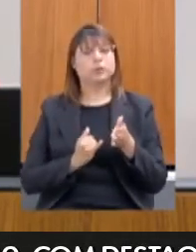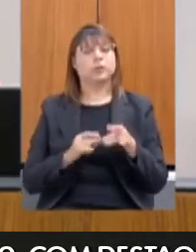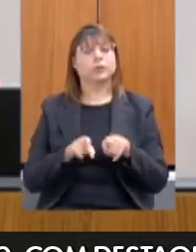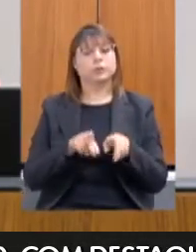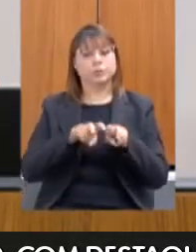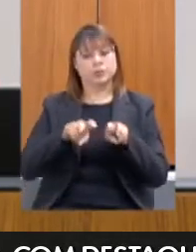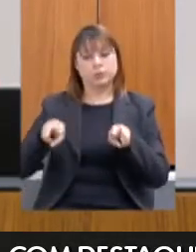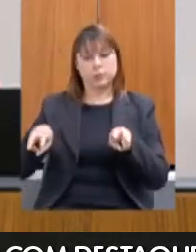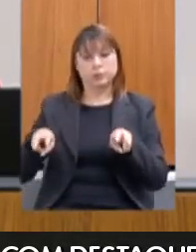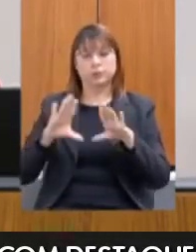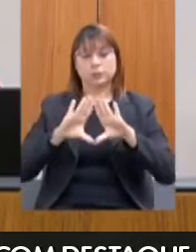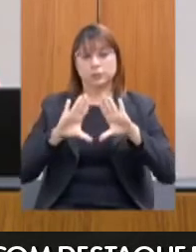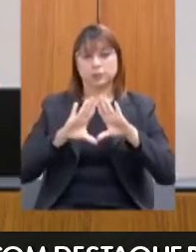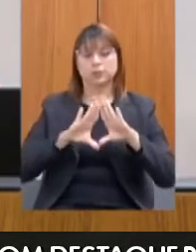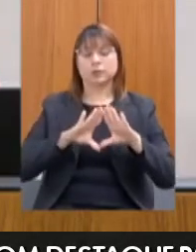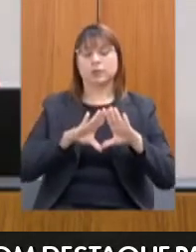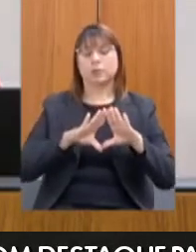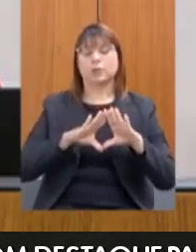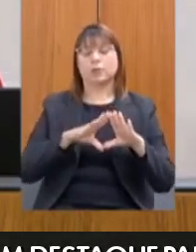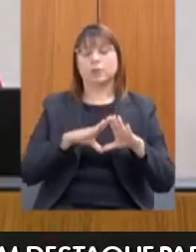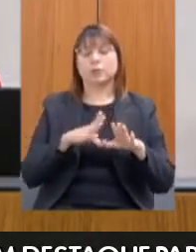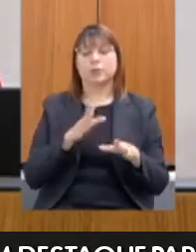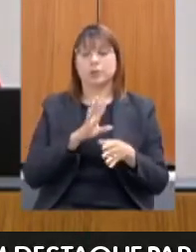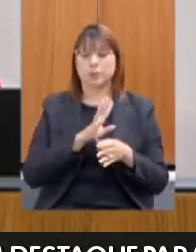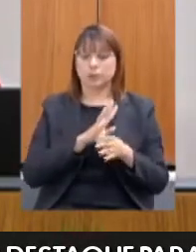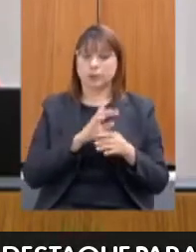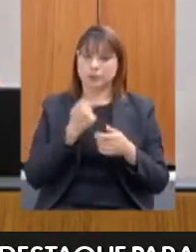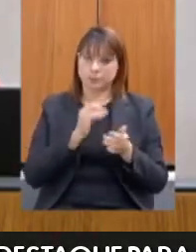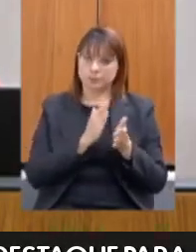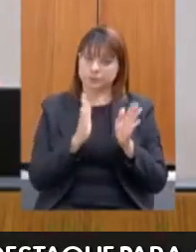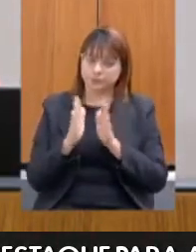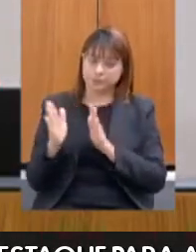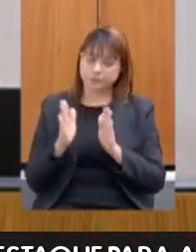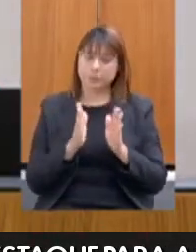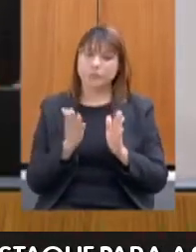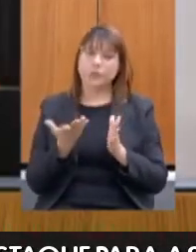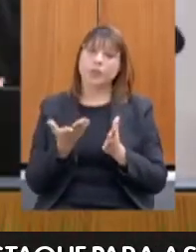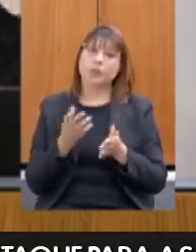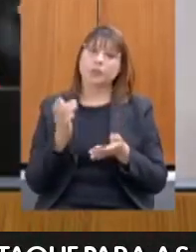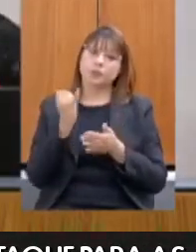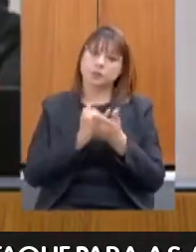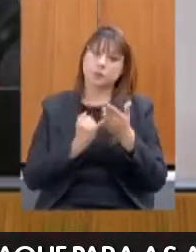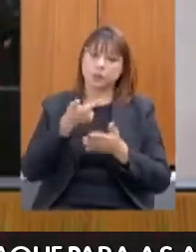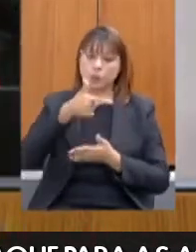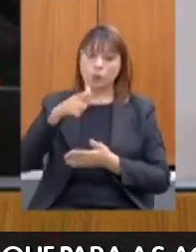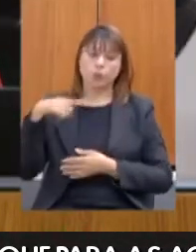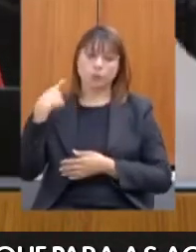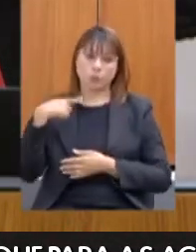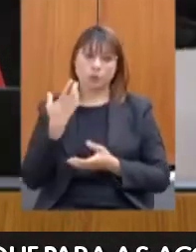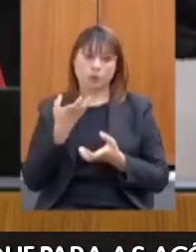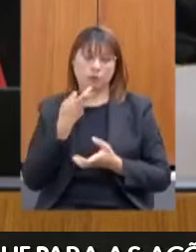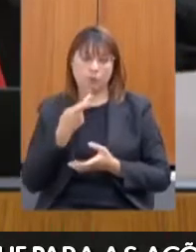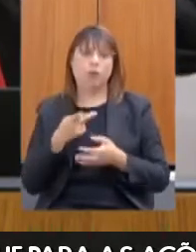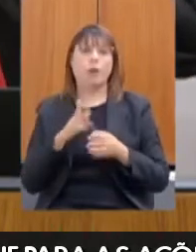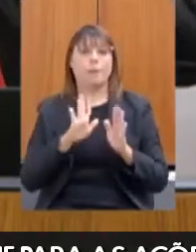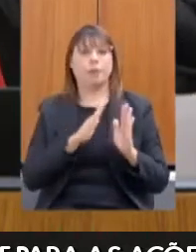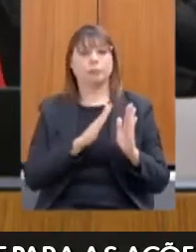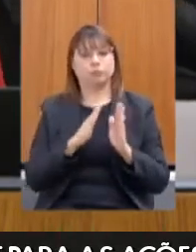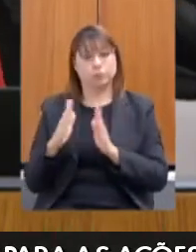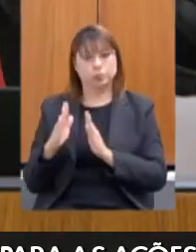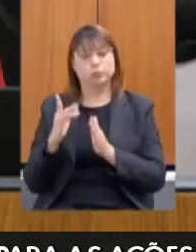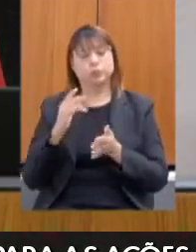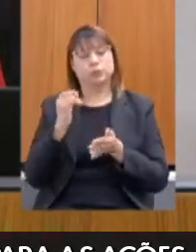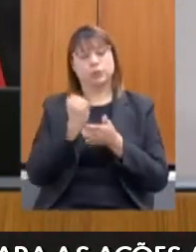mesa da Assembleia por ordem de inscrição, demais parlamentares por ordem de inscrição. Os parlamentares que